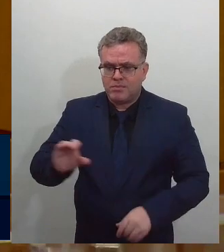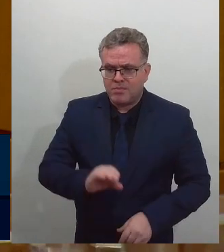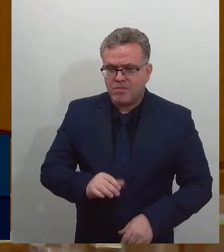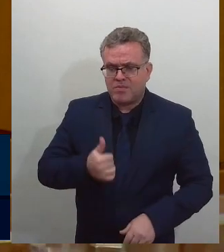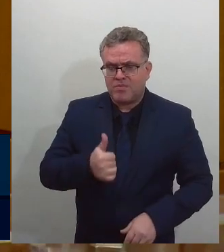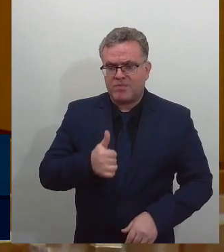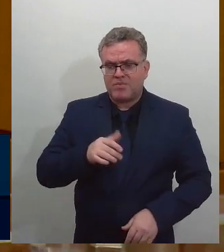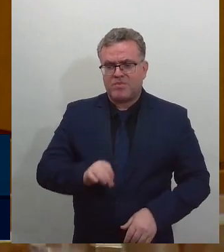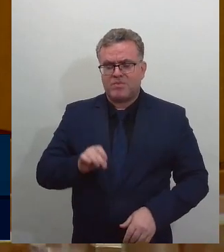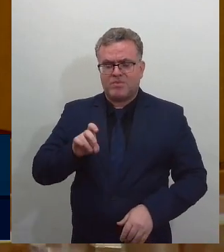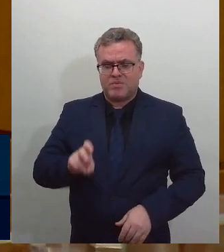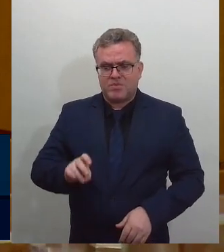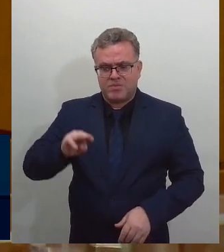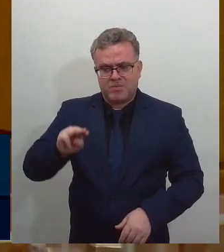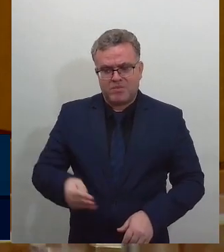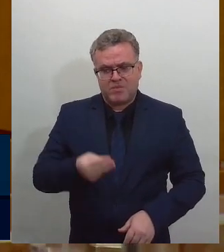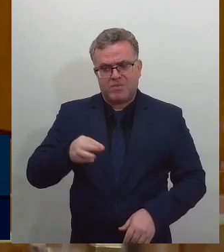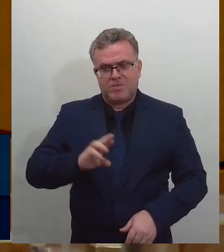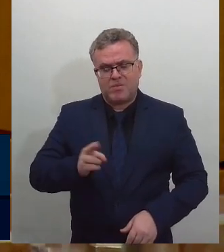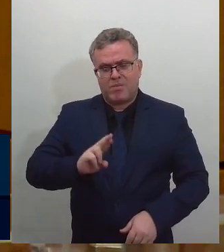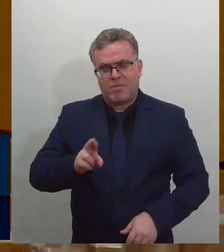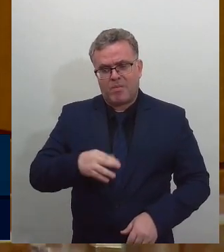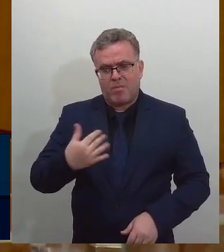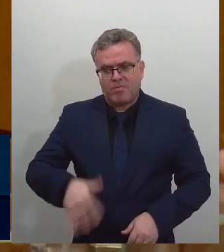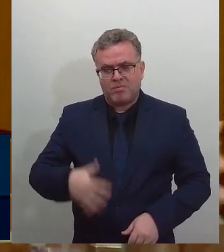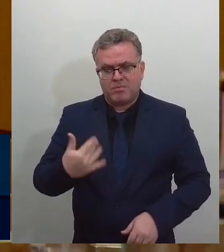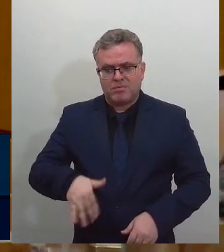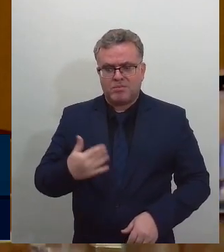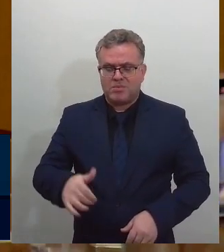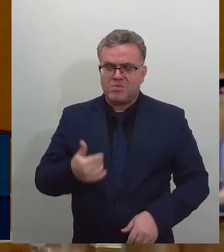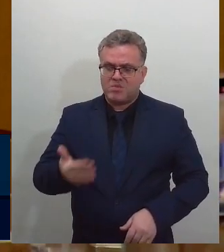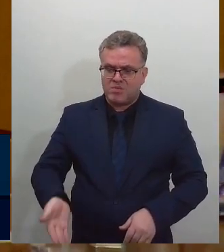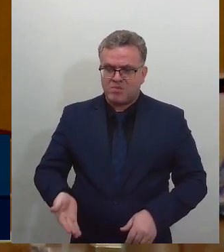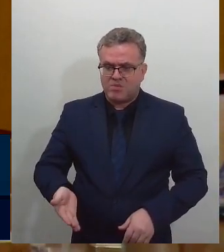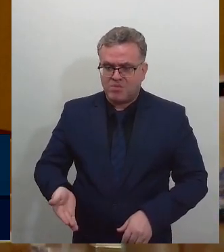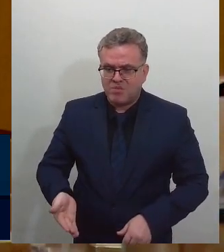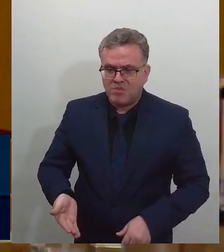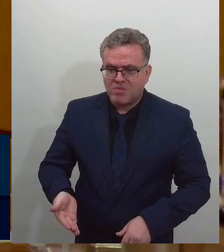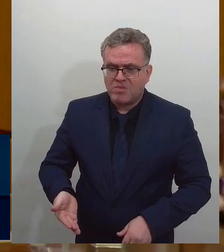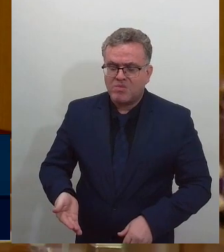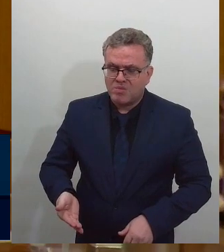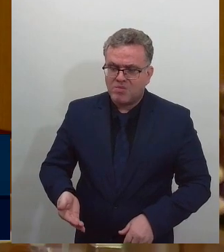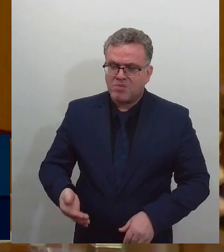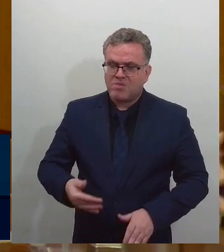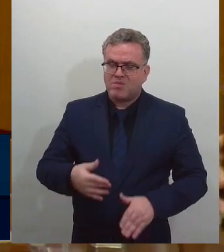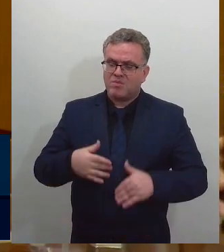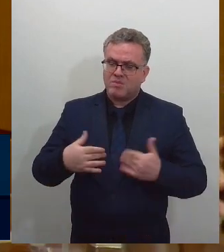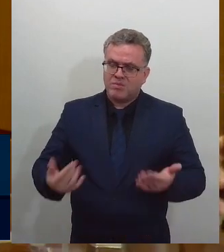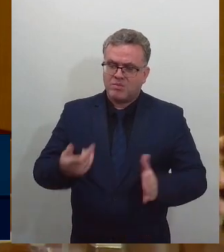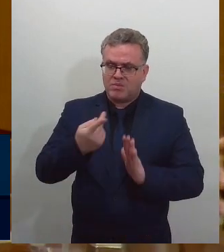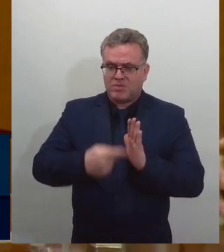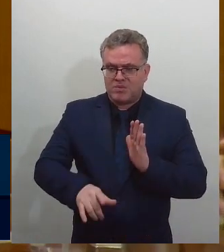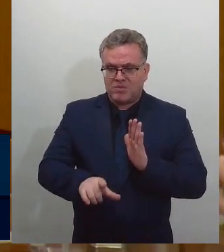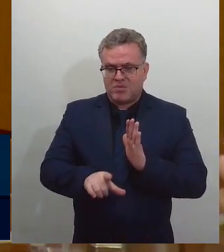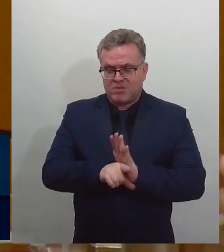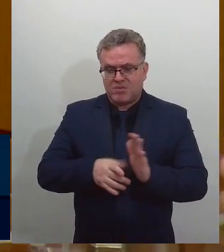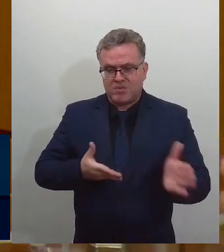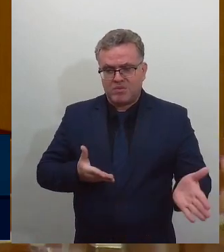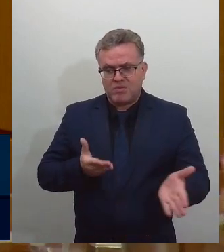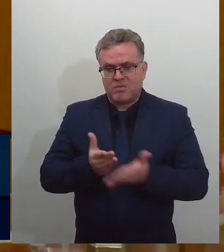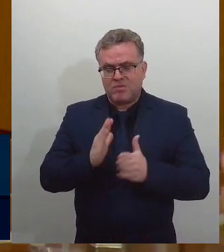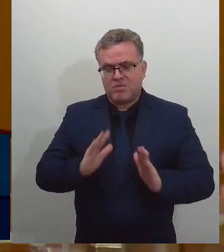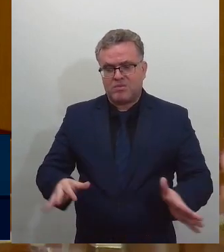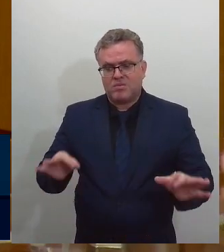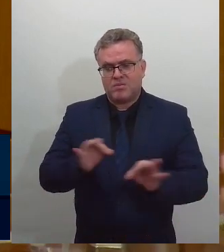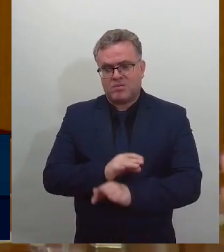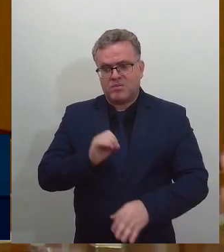dólares. Não é fácil. Então, 105 milhões de dólares, projeto esse que foi aprovado pela Câmara de Vereadores,